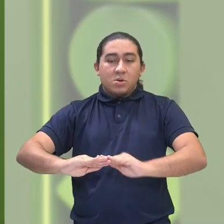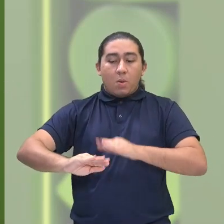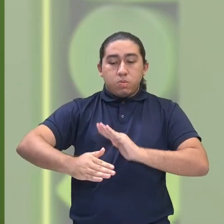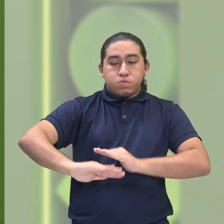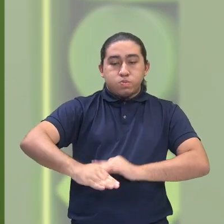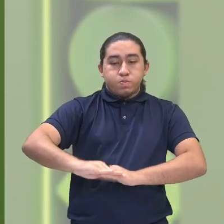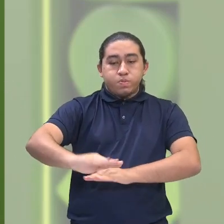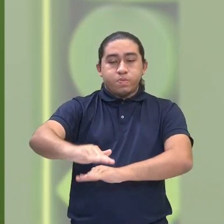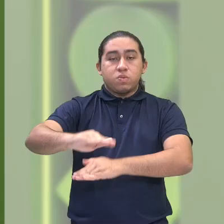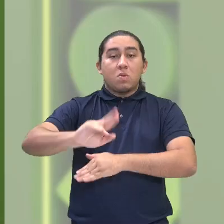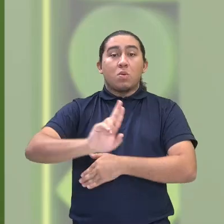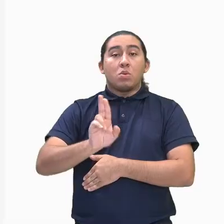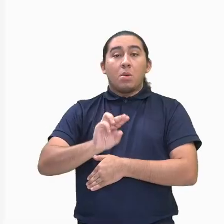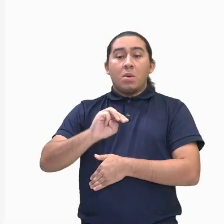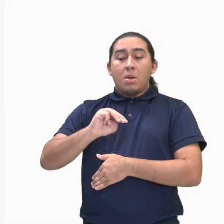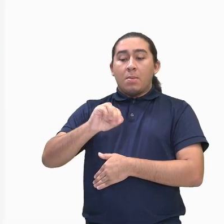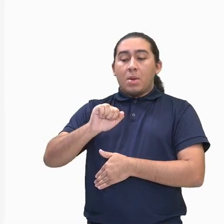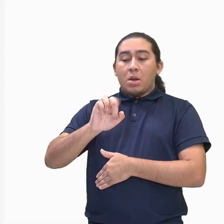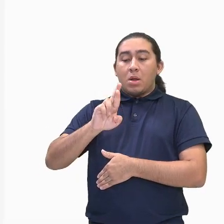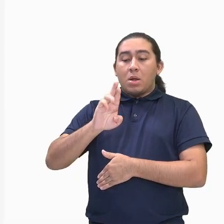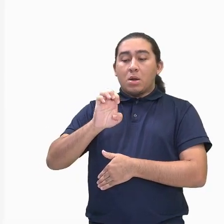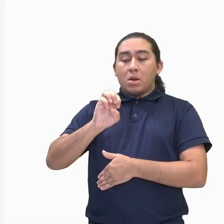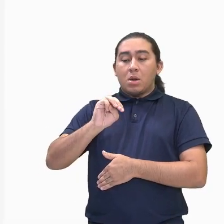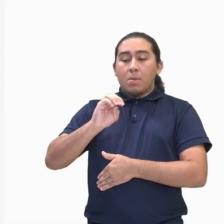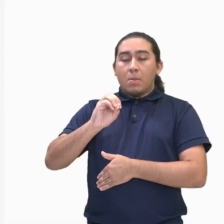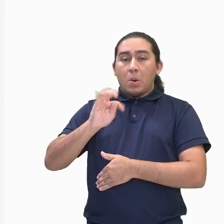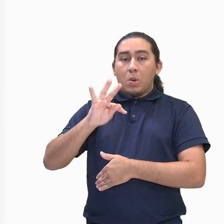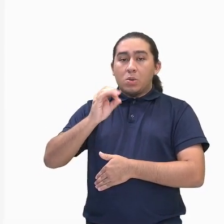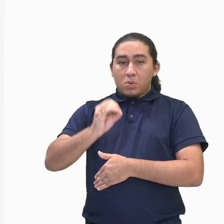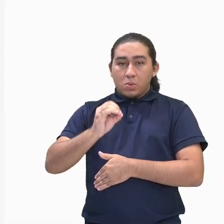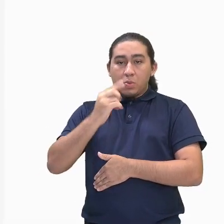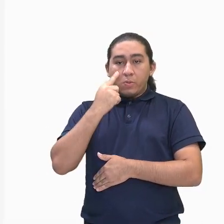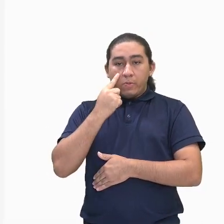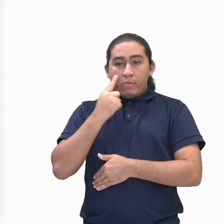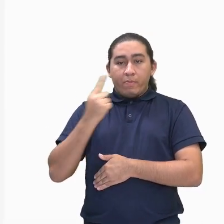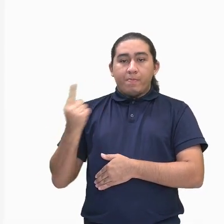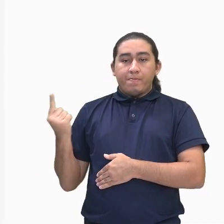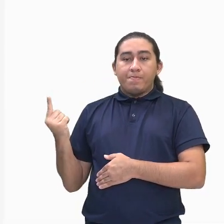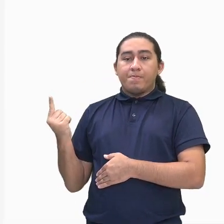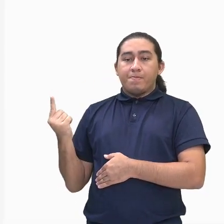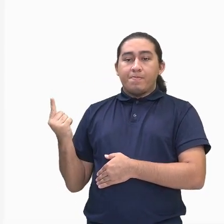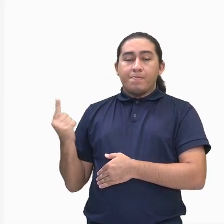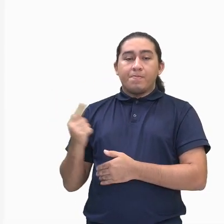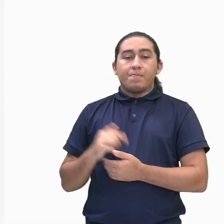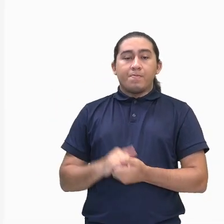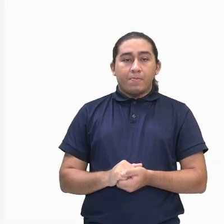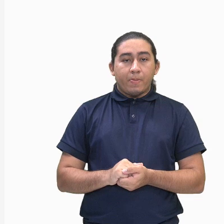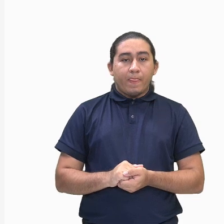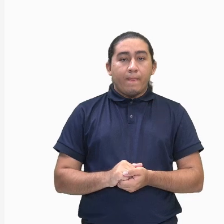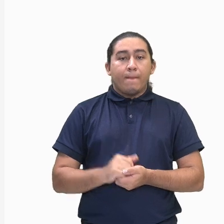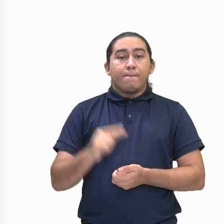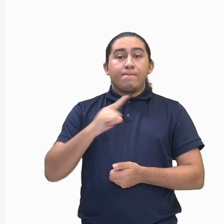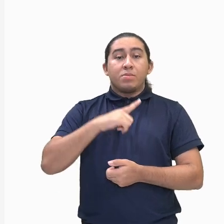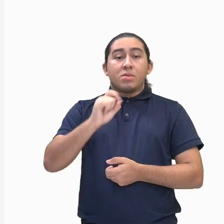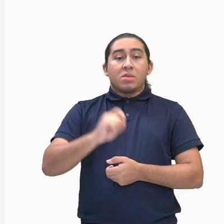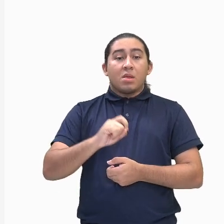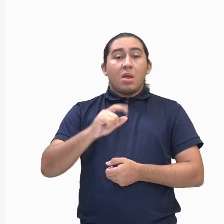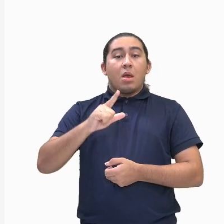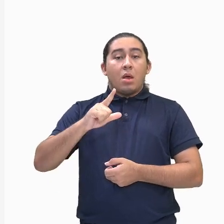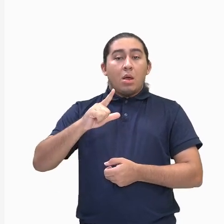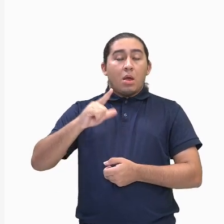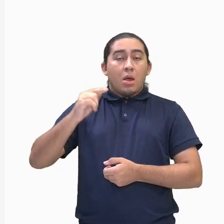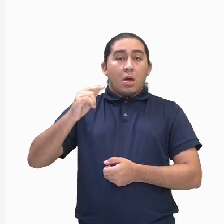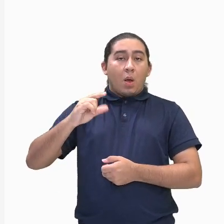que são os maremotos. Olha aí. Movimentos de uma grande massa de água causada quando o fundo do mar sofre